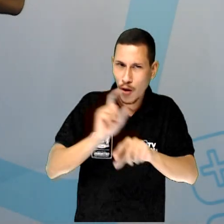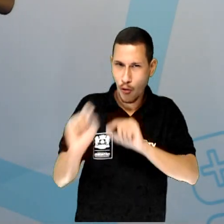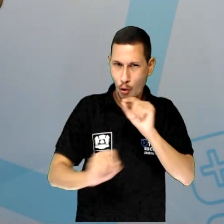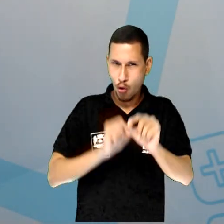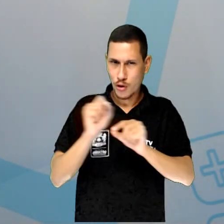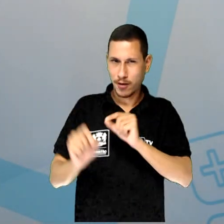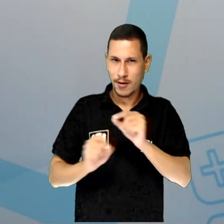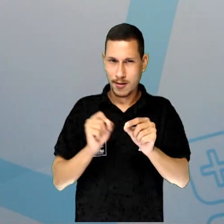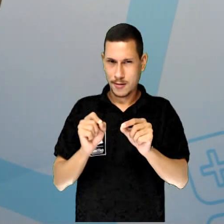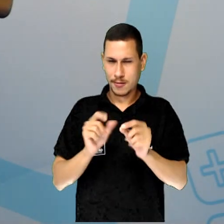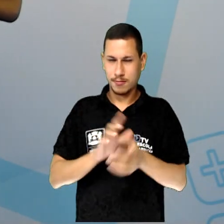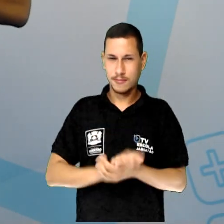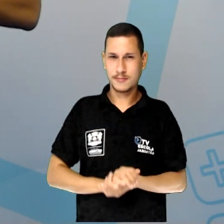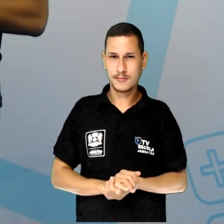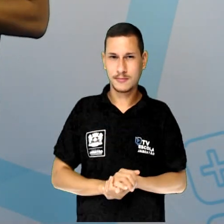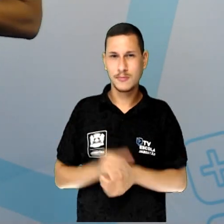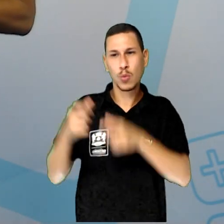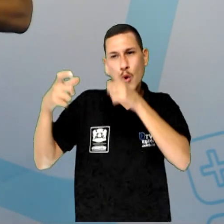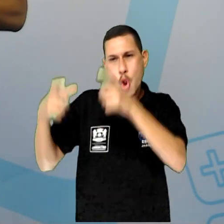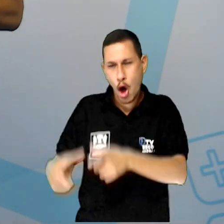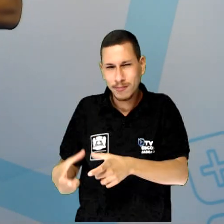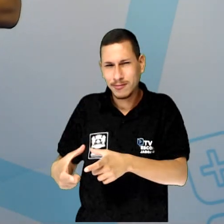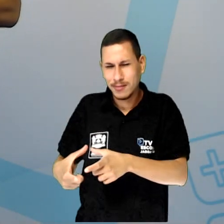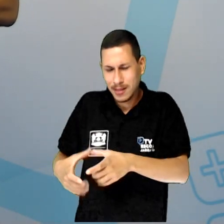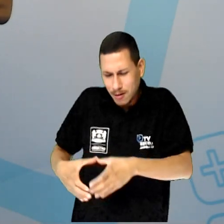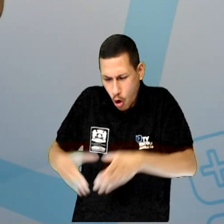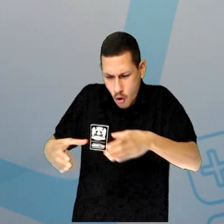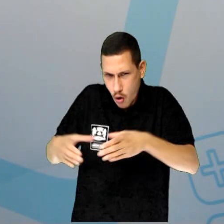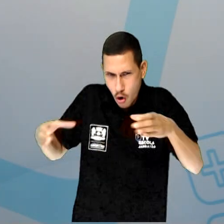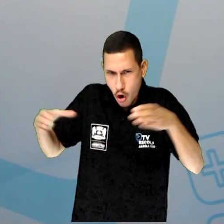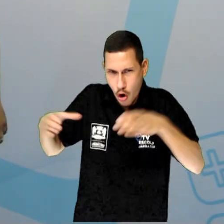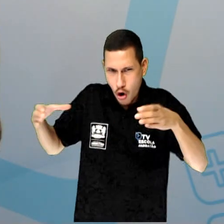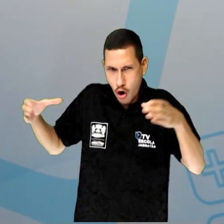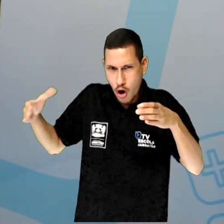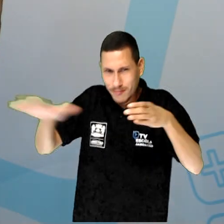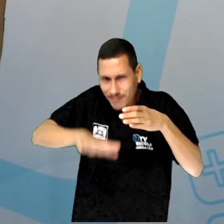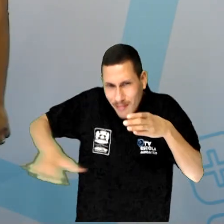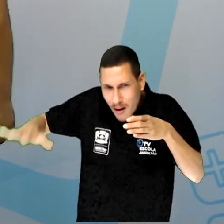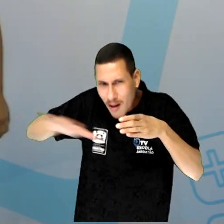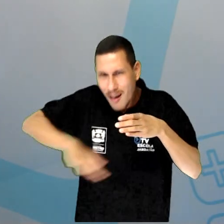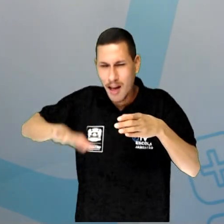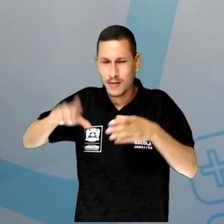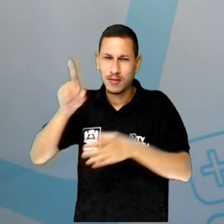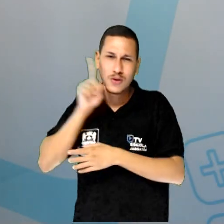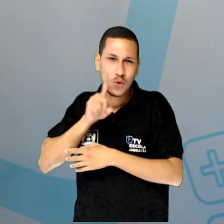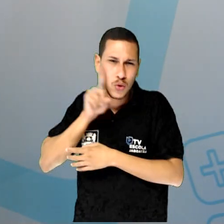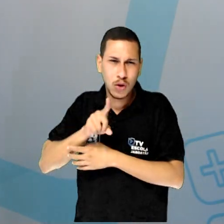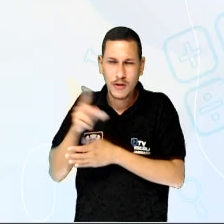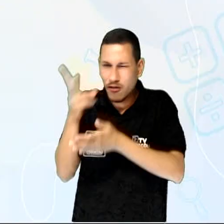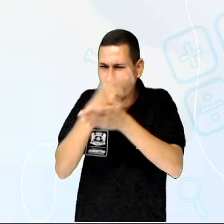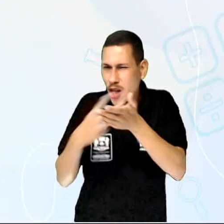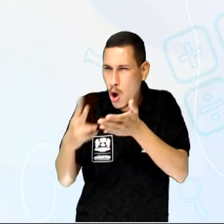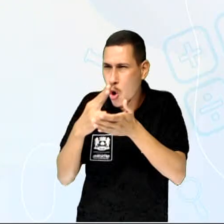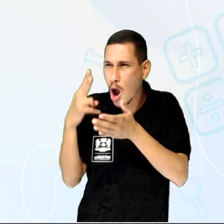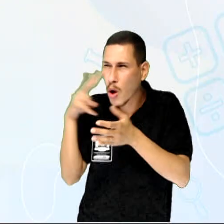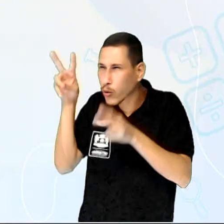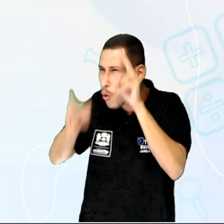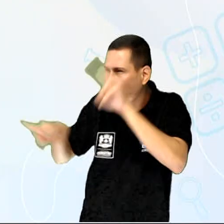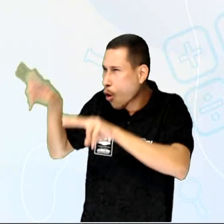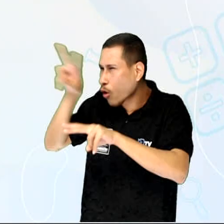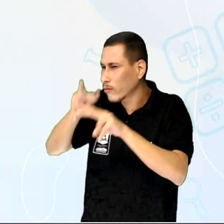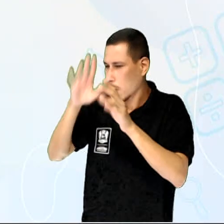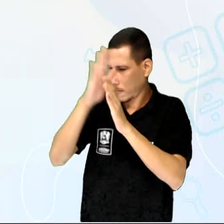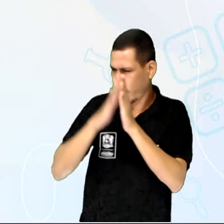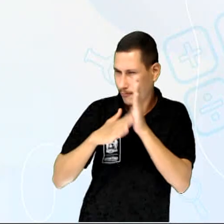destino manifesto e o expansionismo estadunidense. Essa figura que você vê aqui, ela foi uma pintura